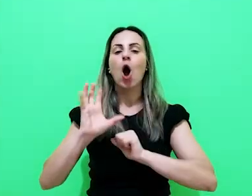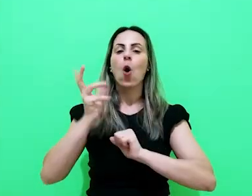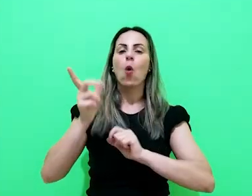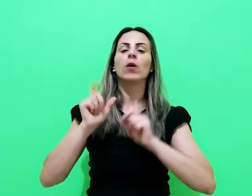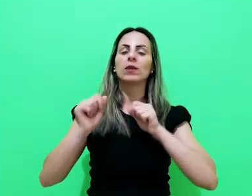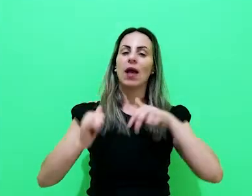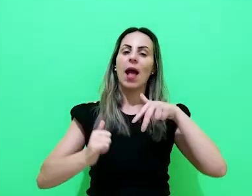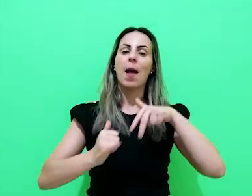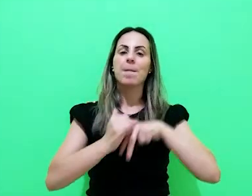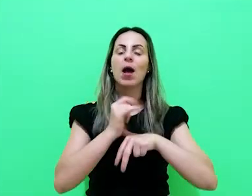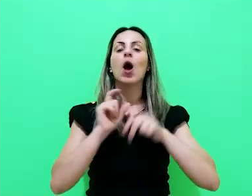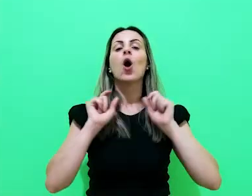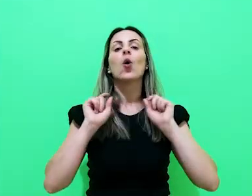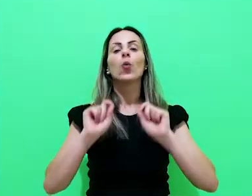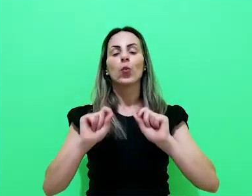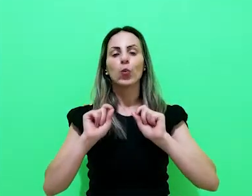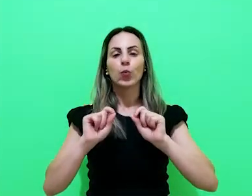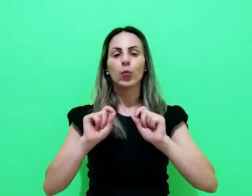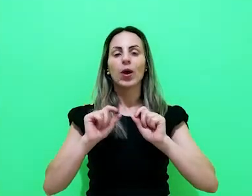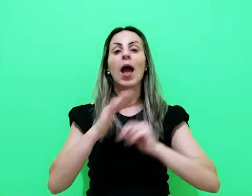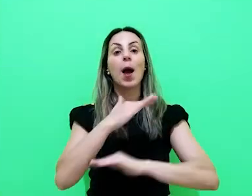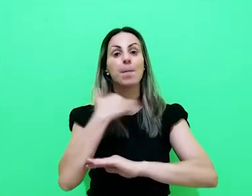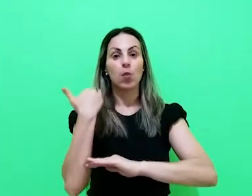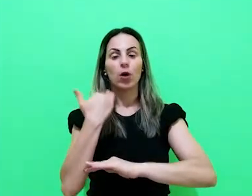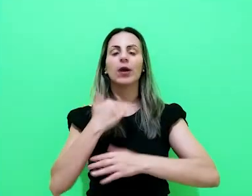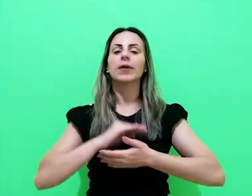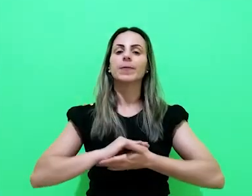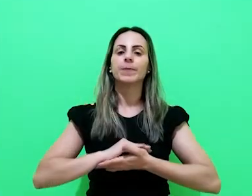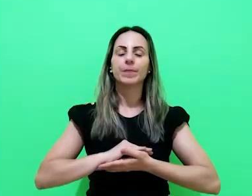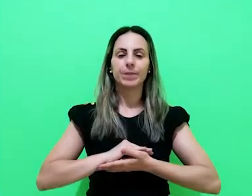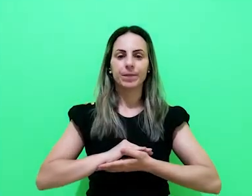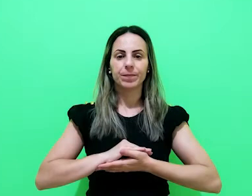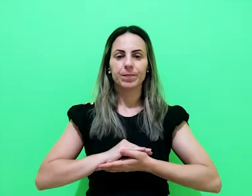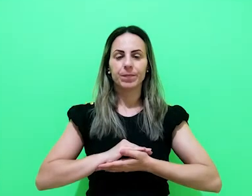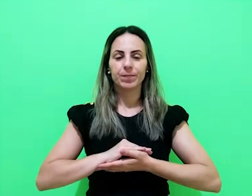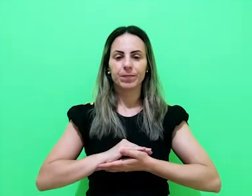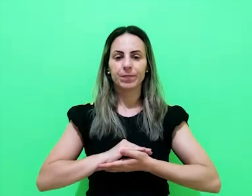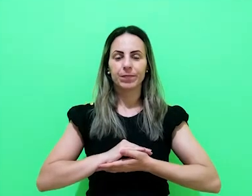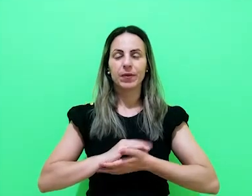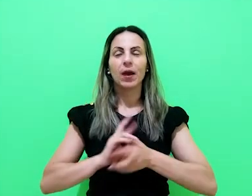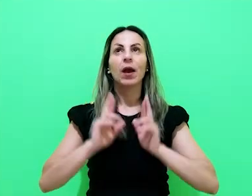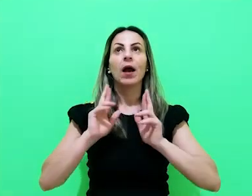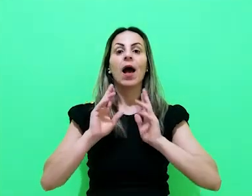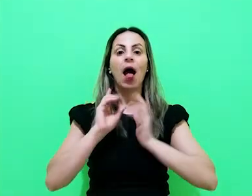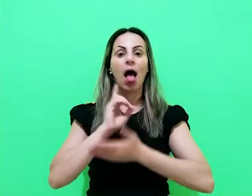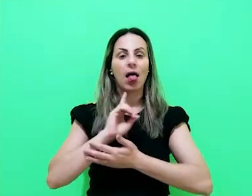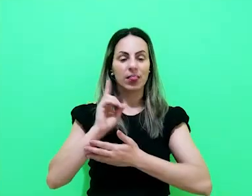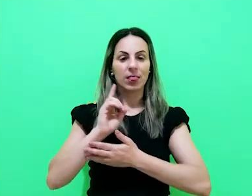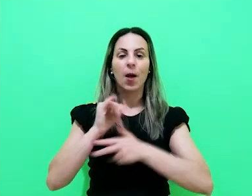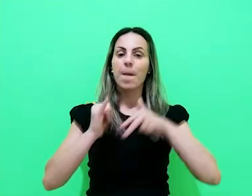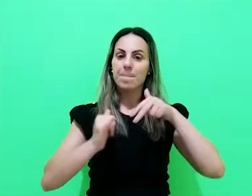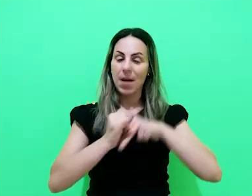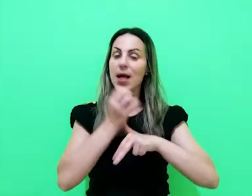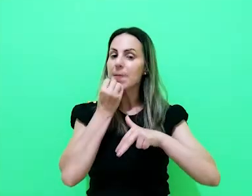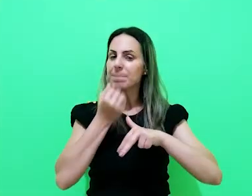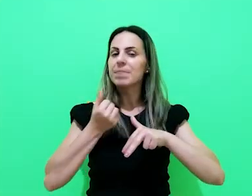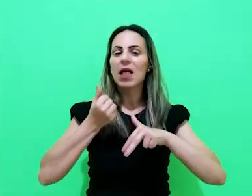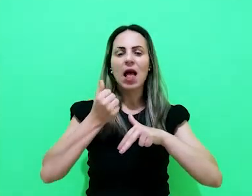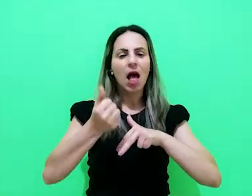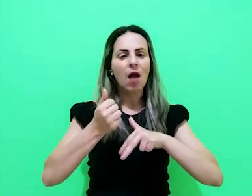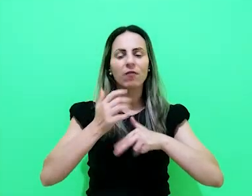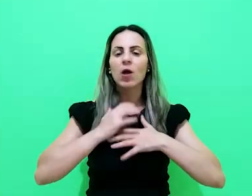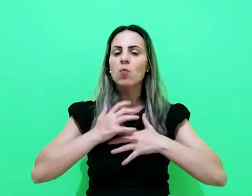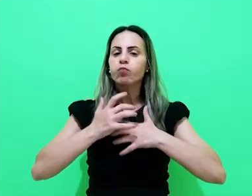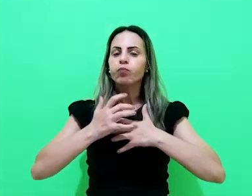esse paciente a óbito, né? Graças a Deus que o nosso paciente estava tudo bem, ele tinha um